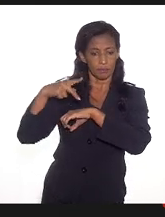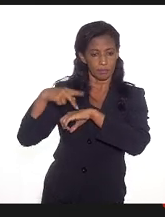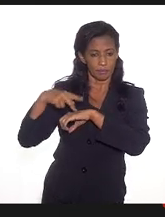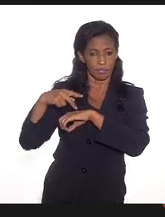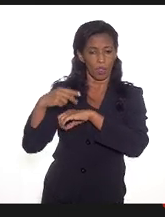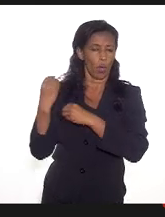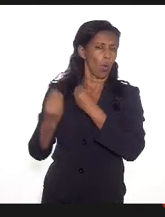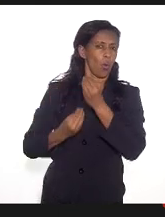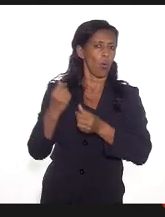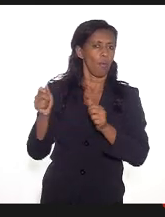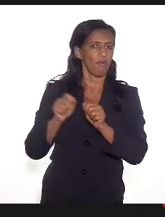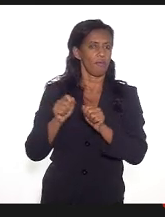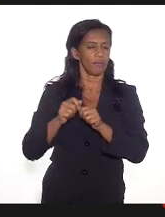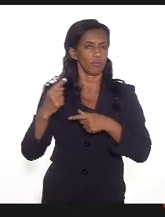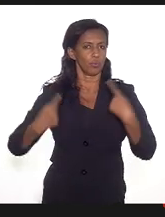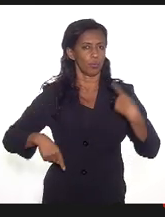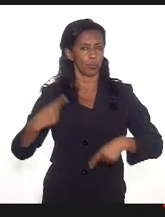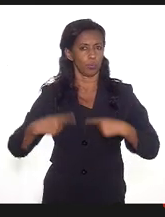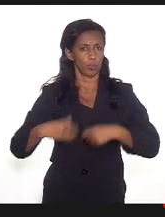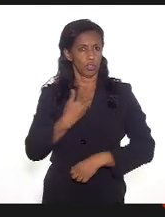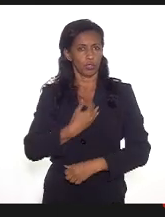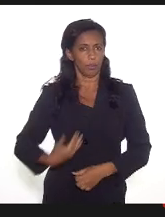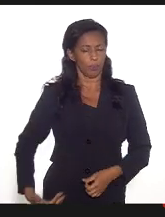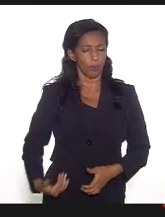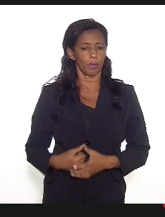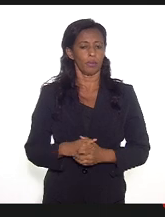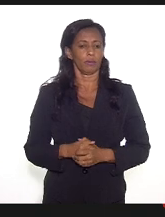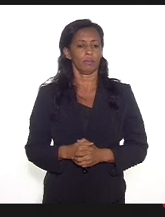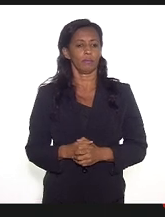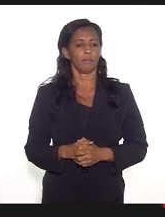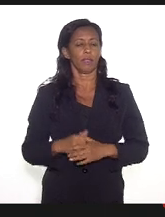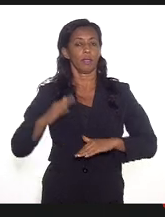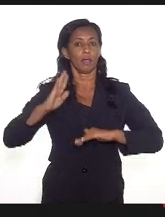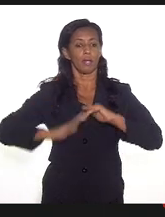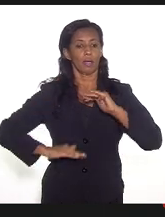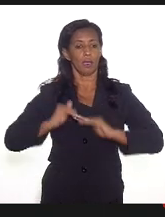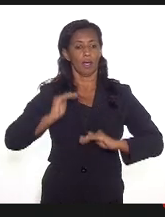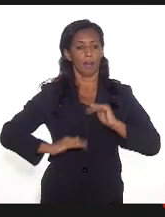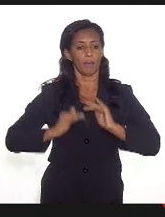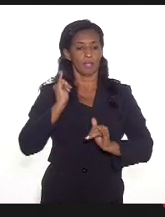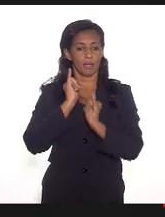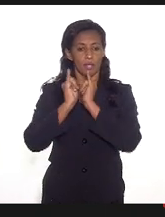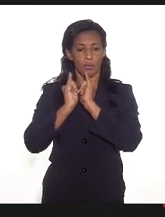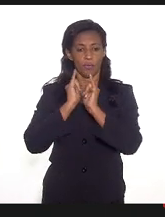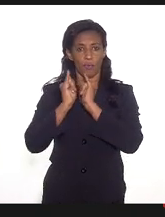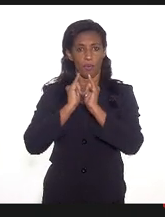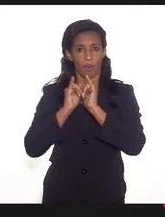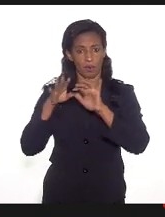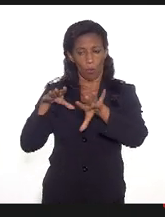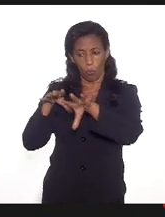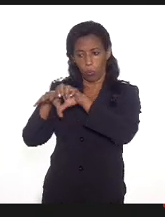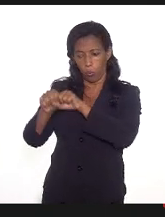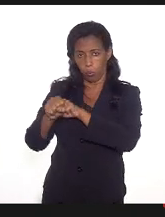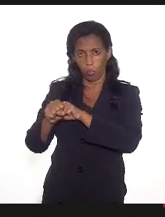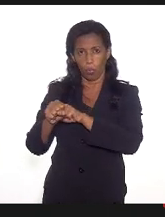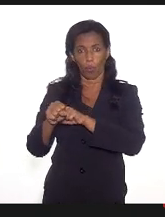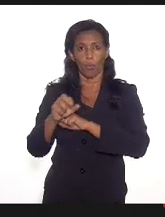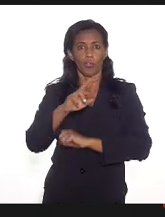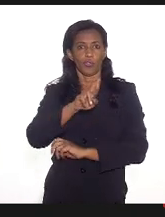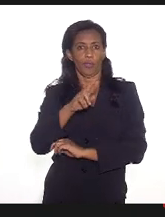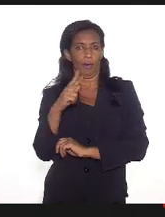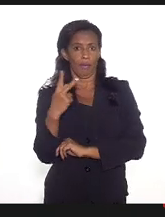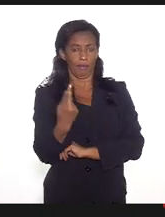mencionar o efeito de políticas públicas, né? Capacitação e formação de recursos humanos,